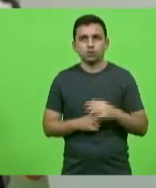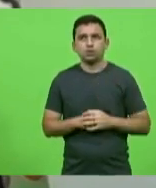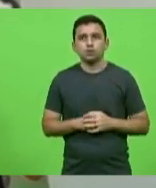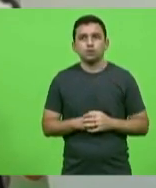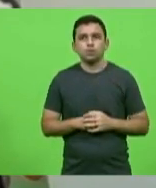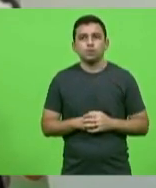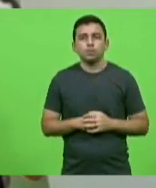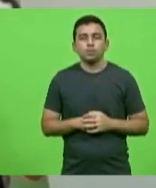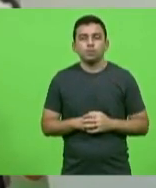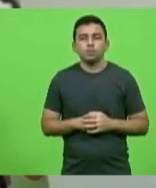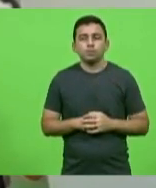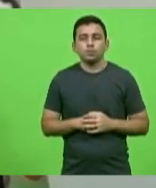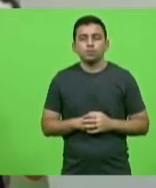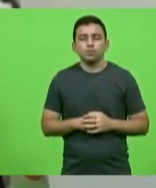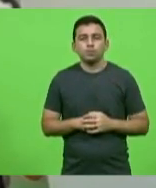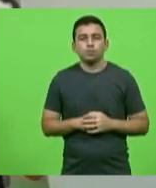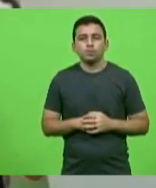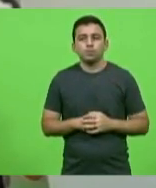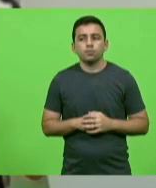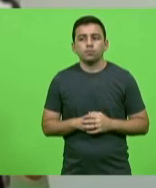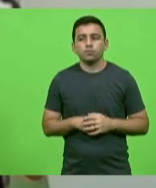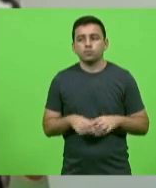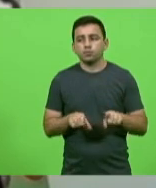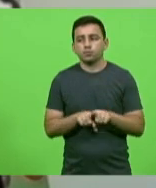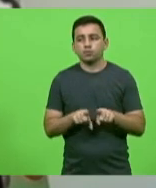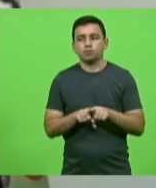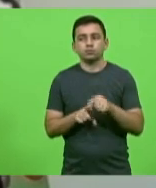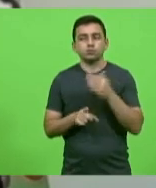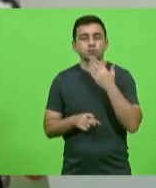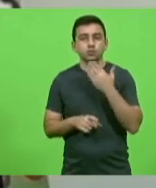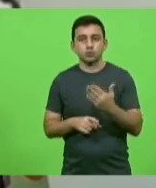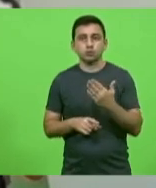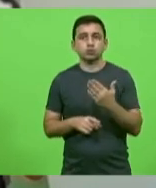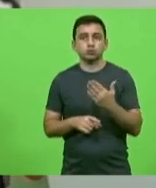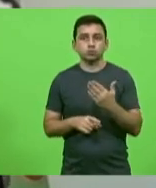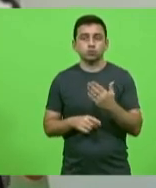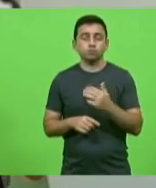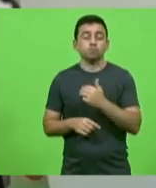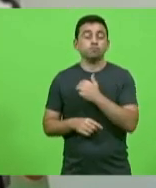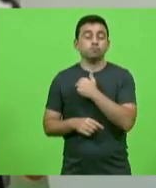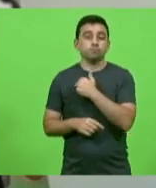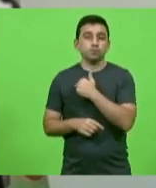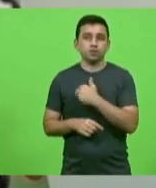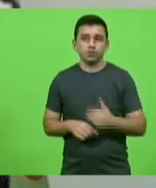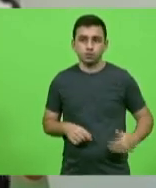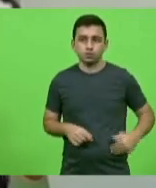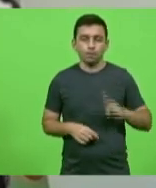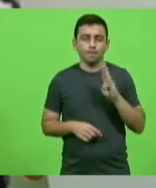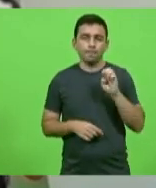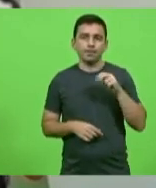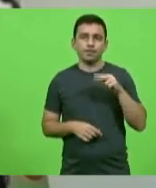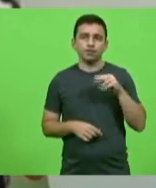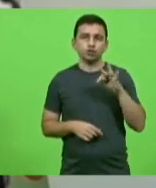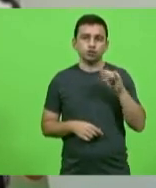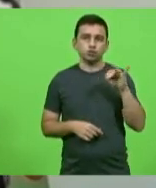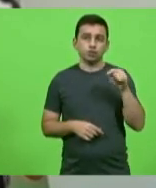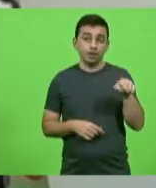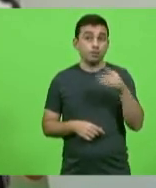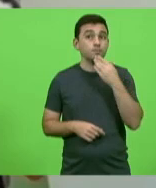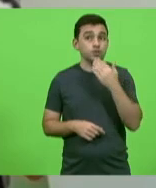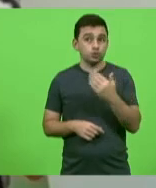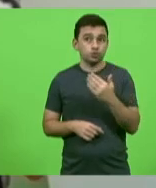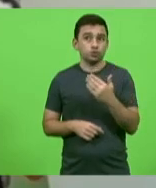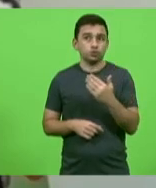2021 é subscrito pelo excelentíssimo Ministro Benedito Alves relator do inquérito já se tá